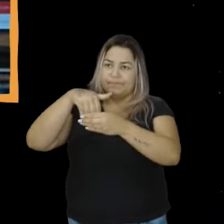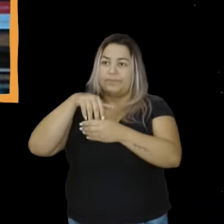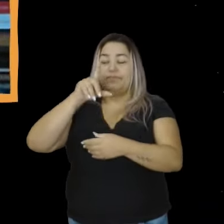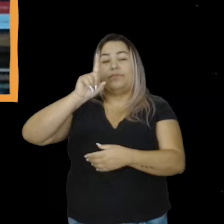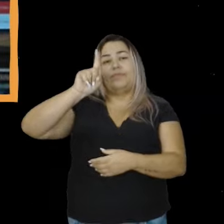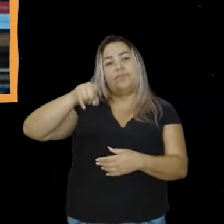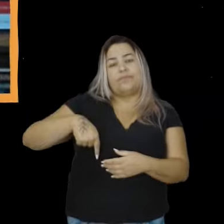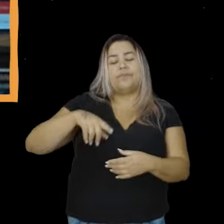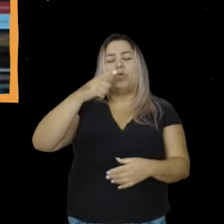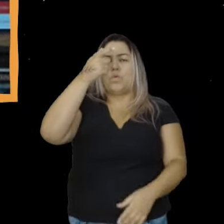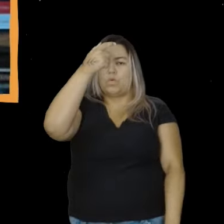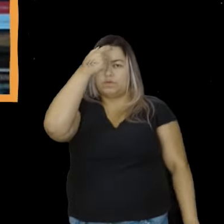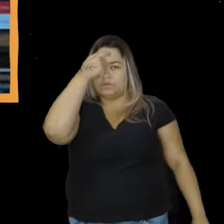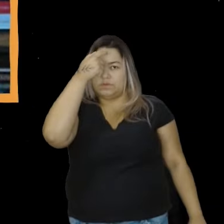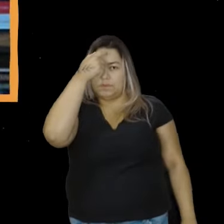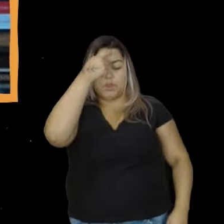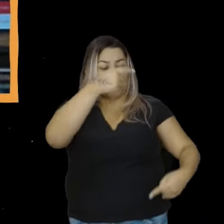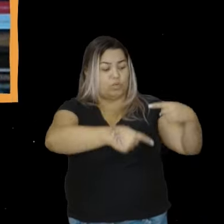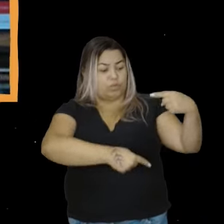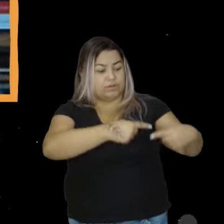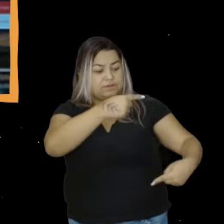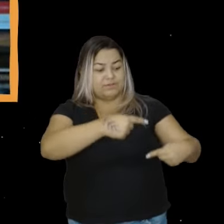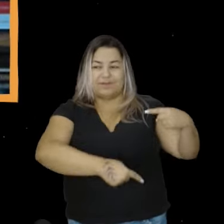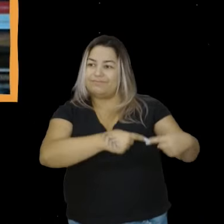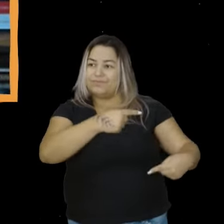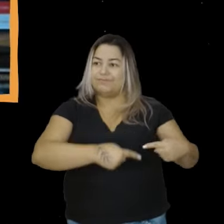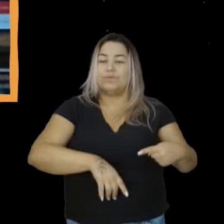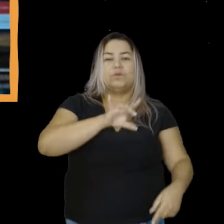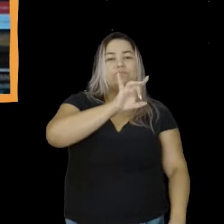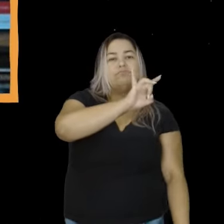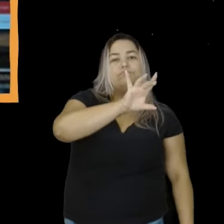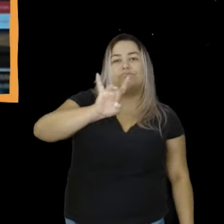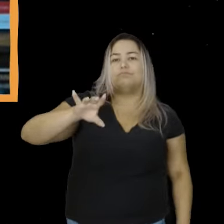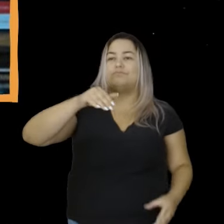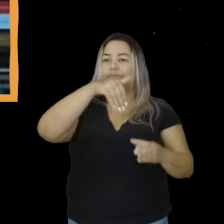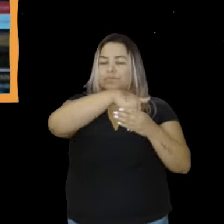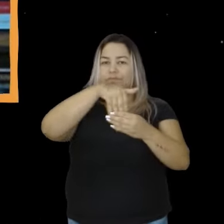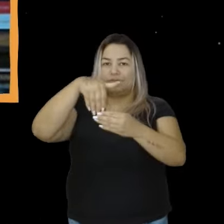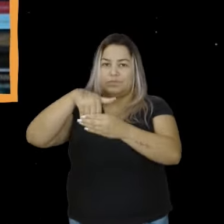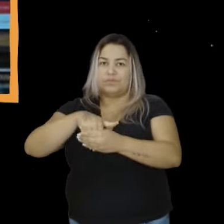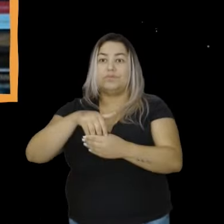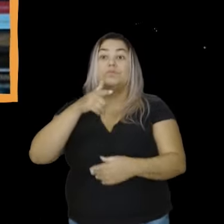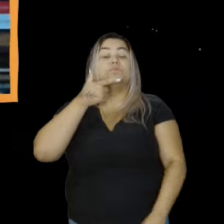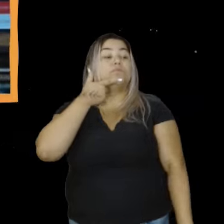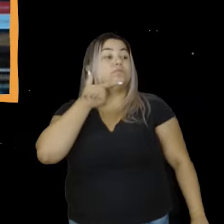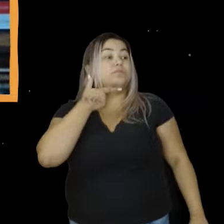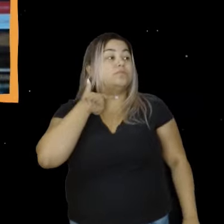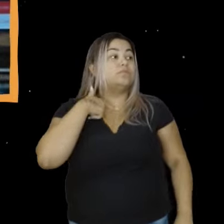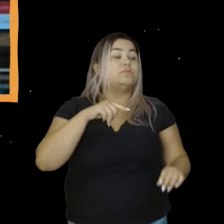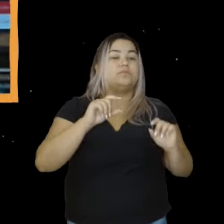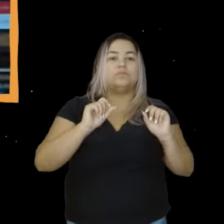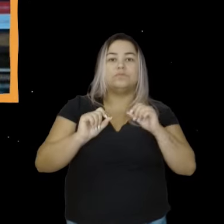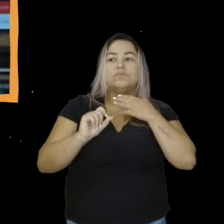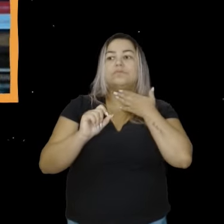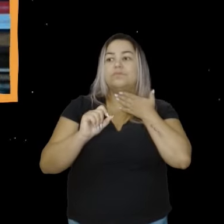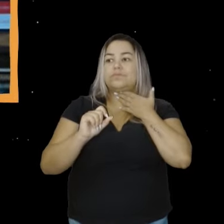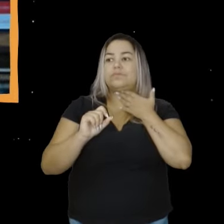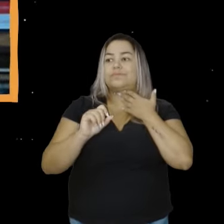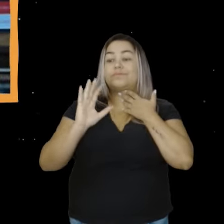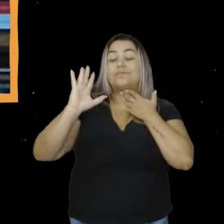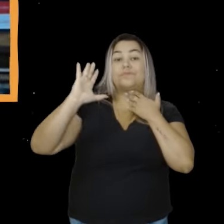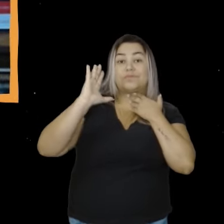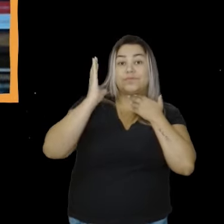de conscientização, de politização, que cada voto traga vontades coletivas, traga